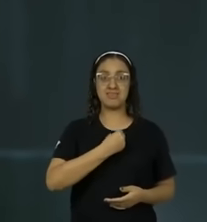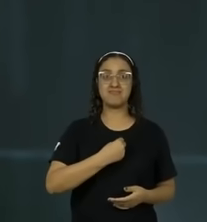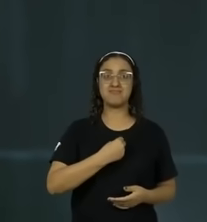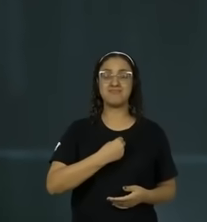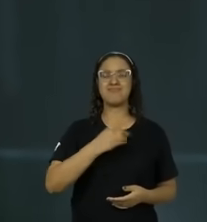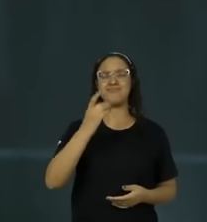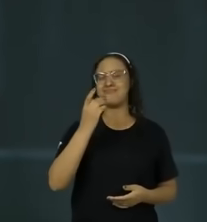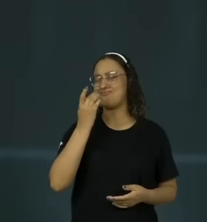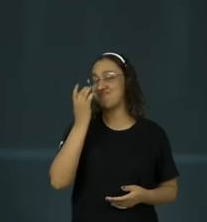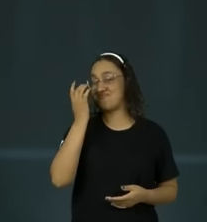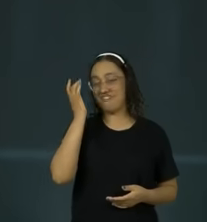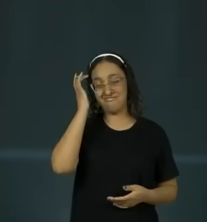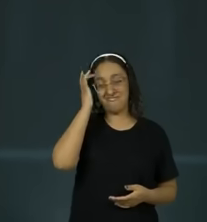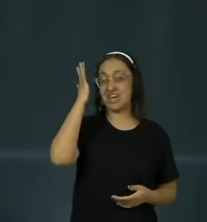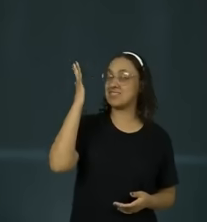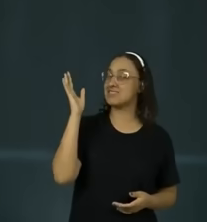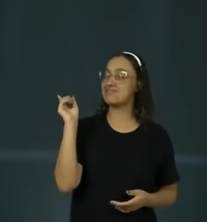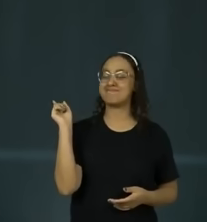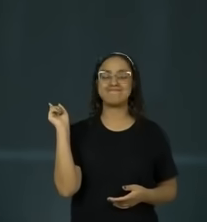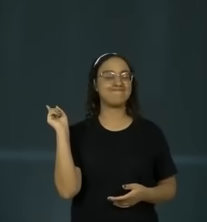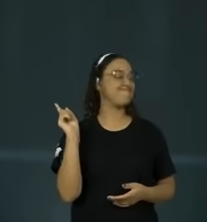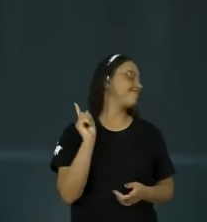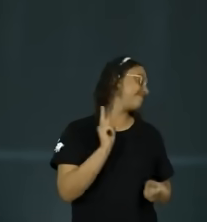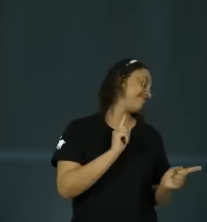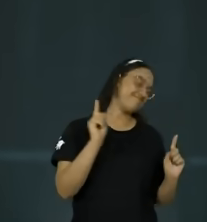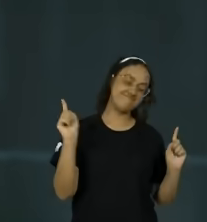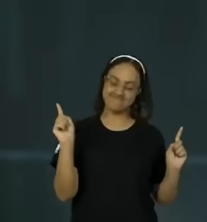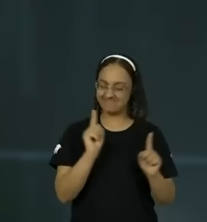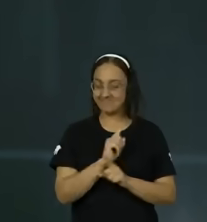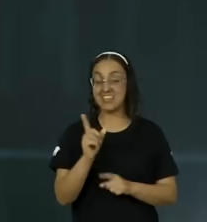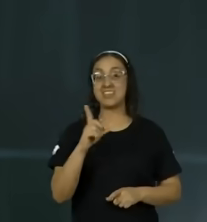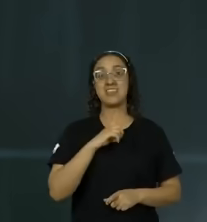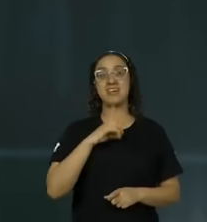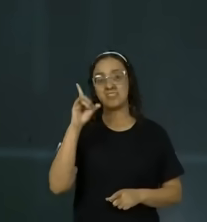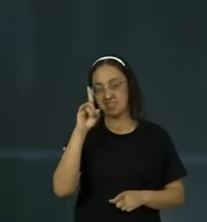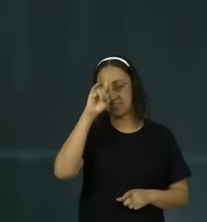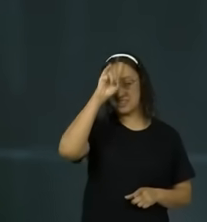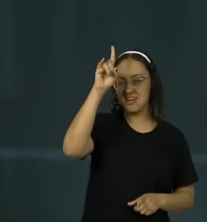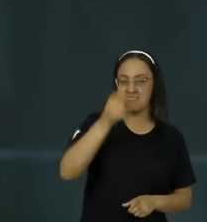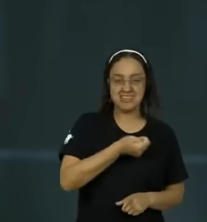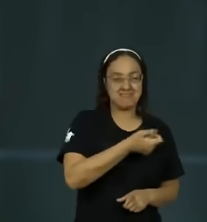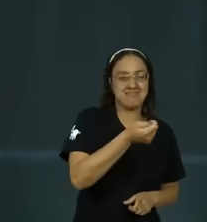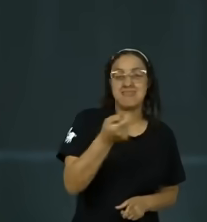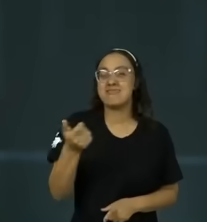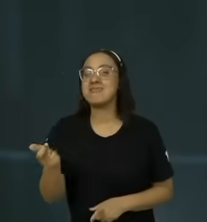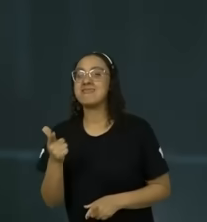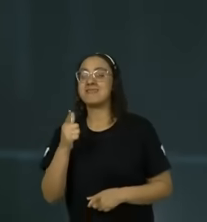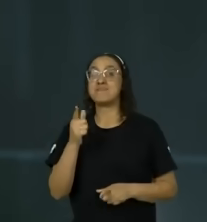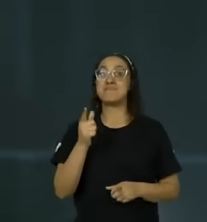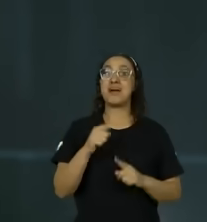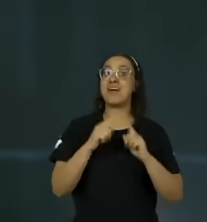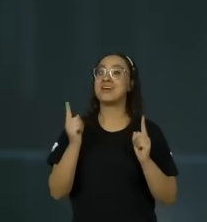nada fácil. Um turbilhão de traições, manipulações, engano, mas